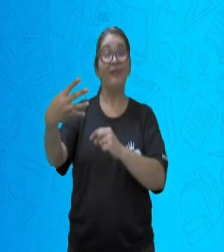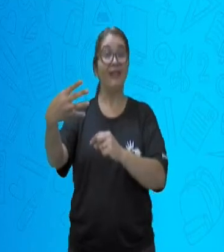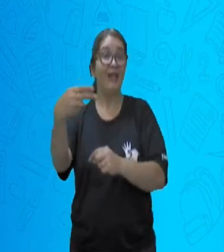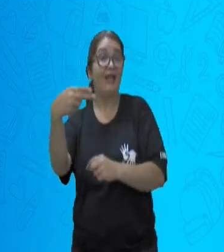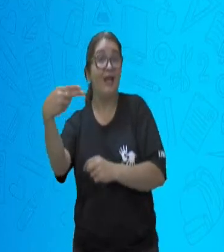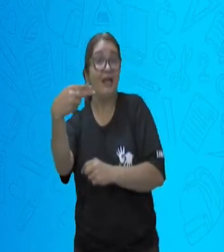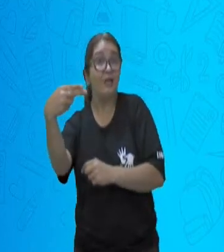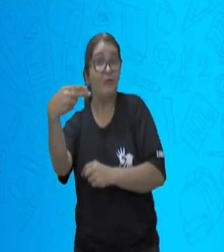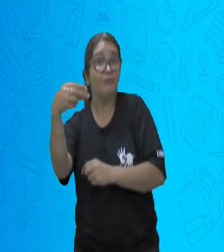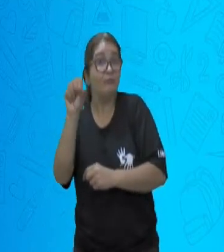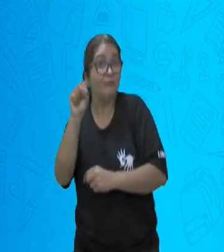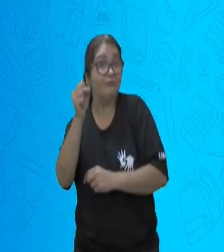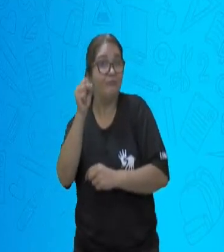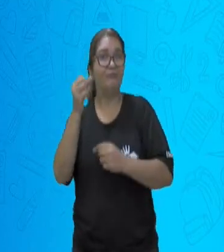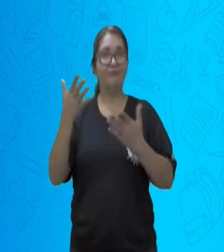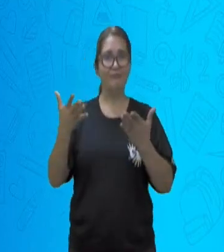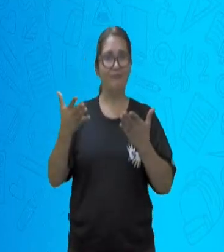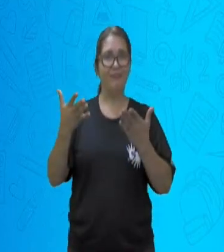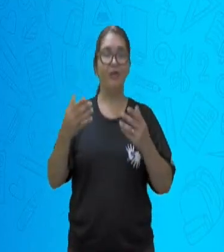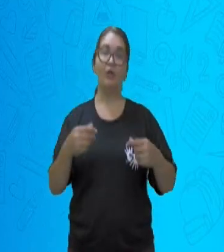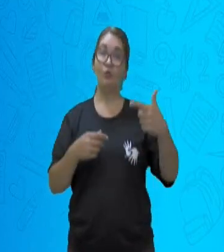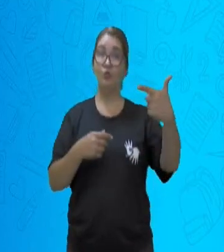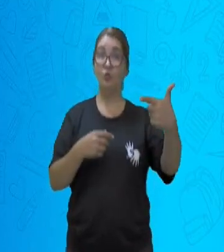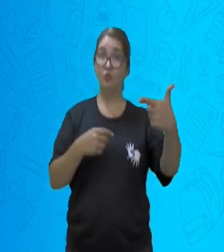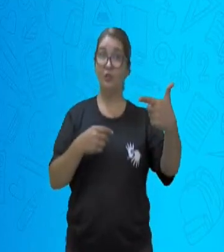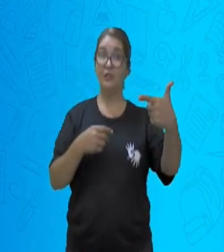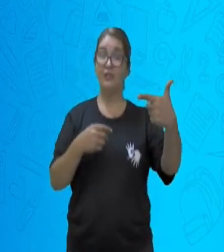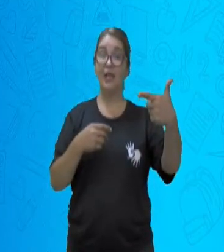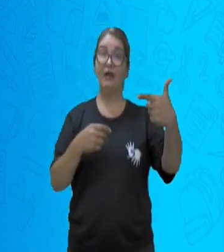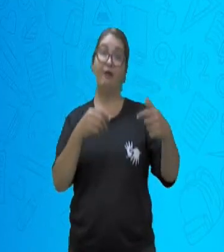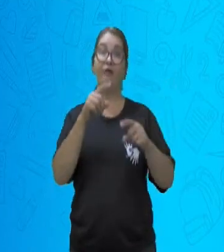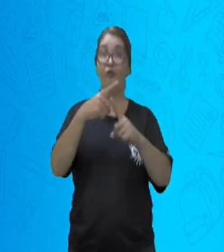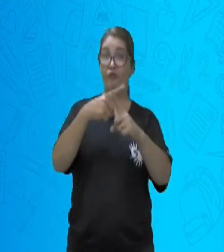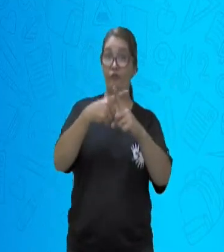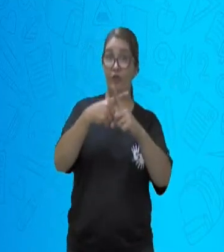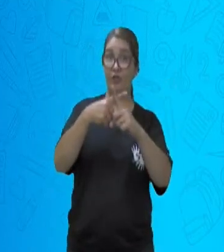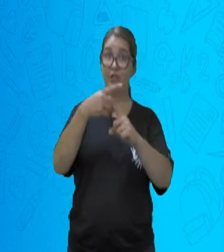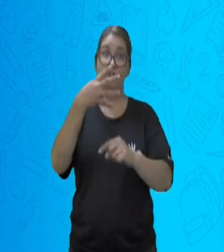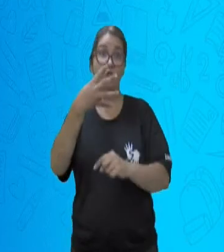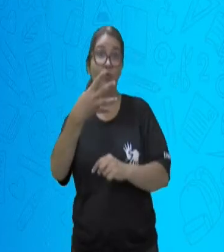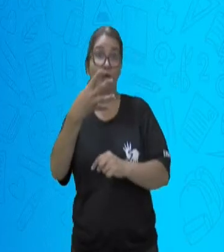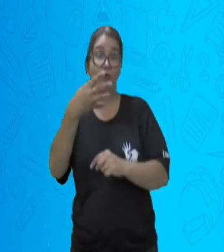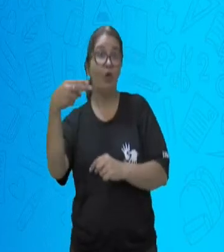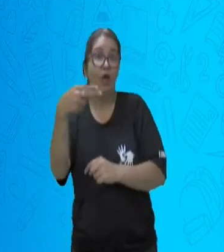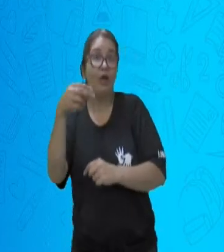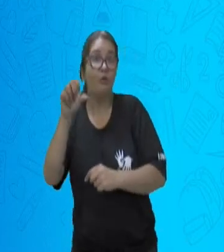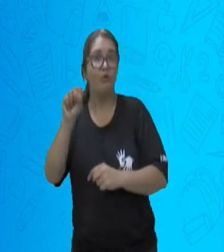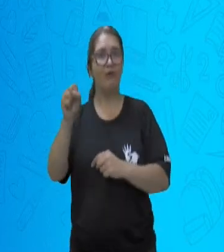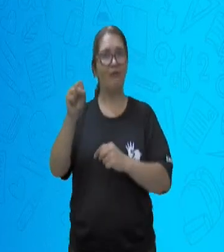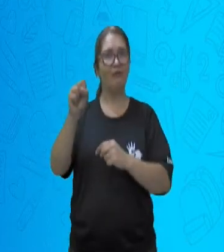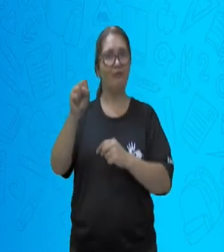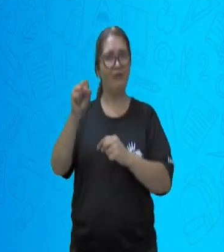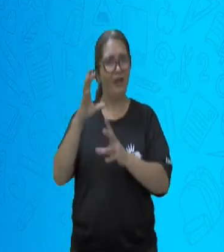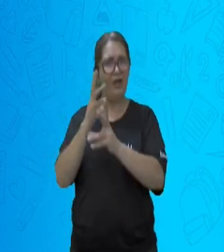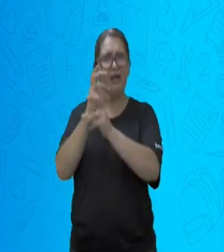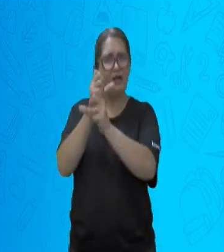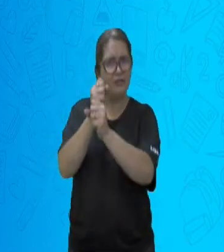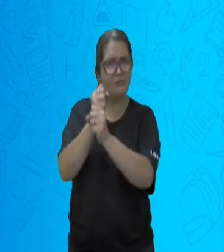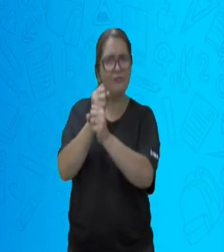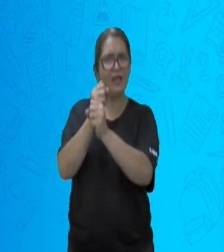a 8. Então, 2 vezes 4 igual a 8 e 4 mais 4 igual a 8. Mesmo resultado,